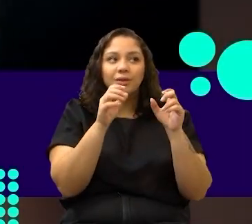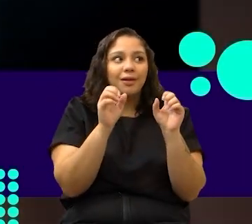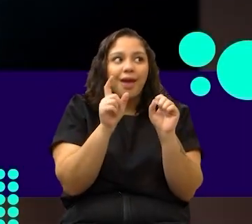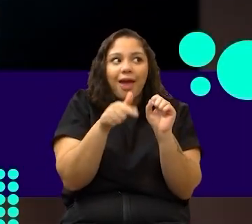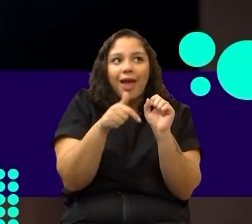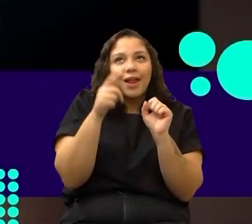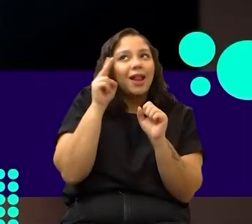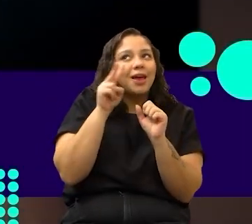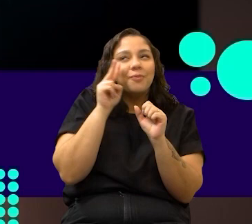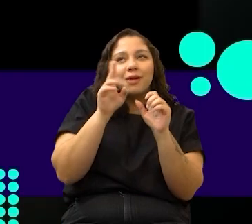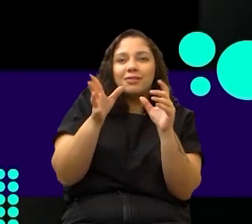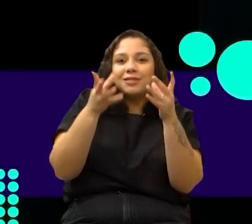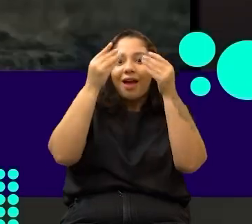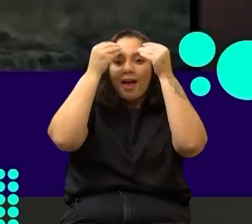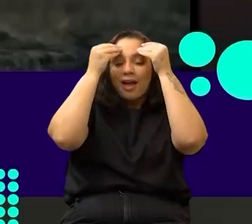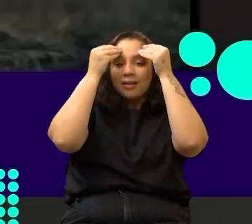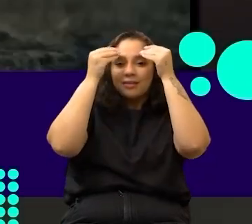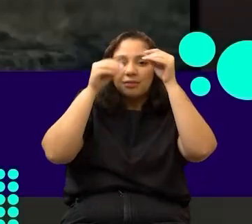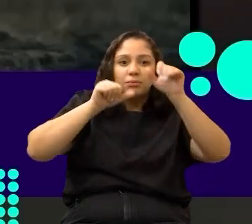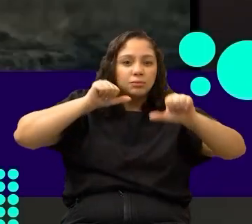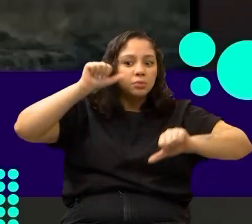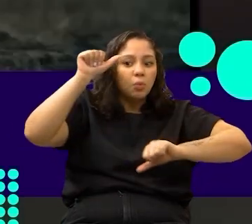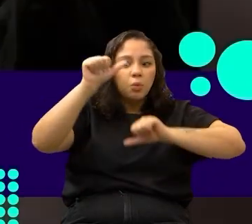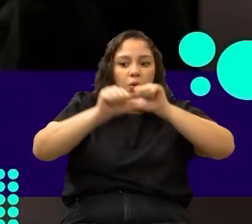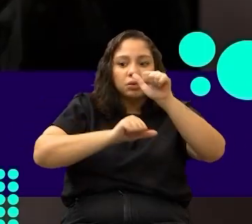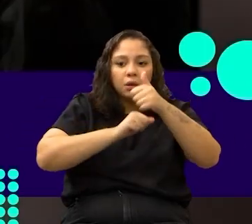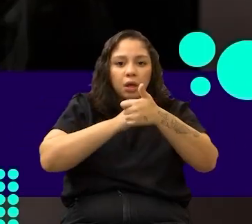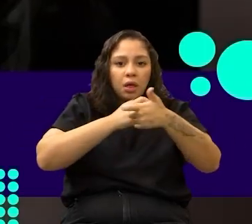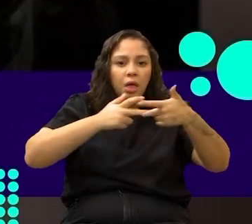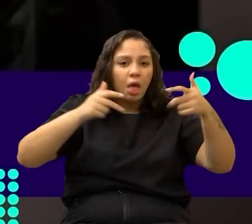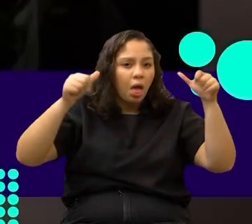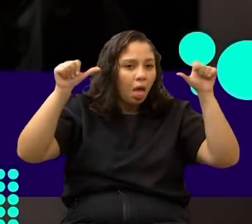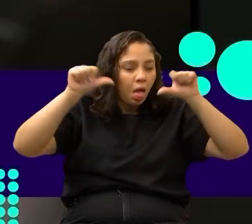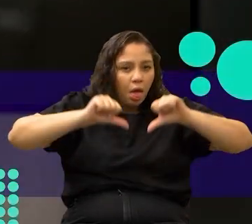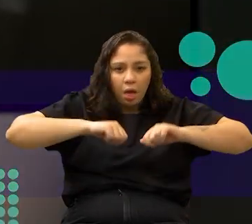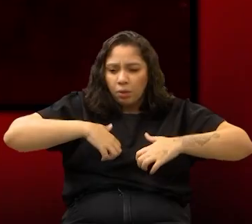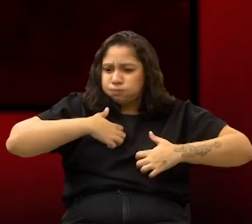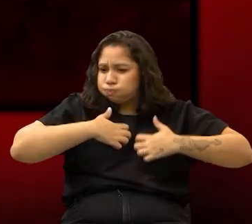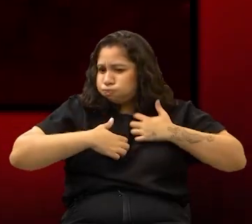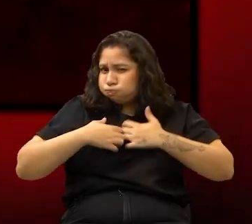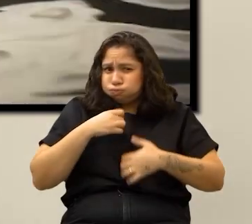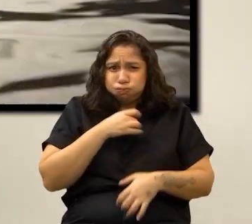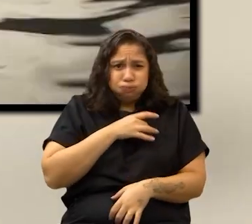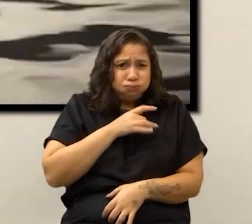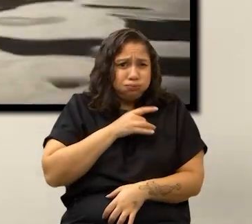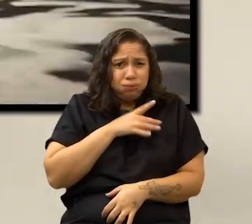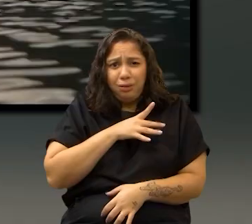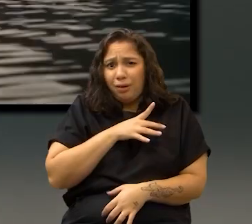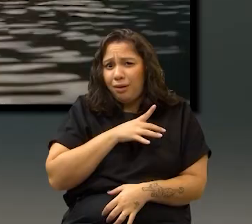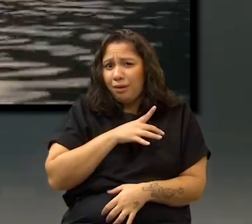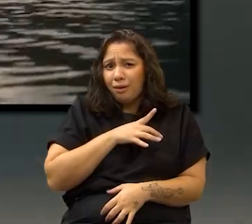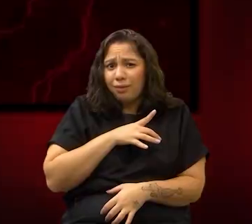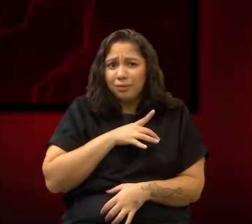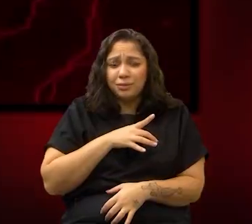muitas recordações acaba se transformando num terrível pesadelo.